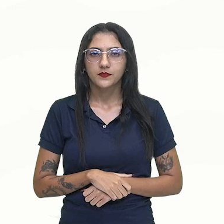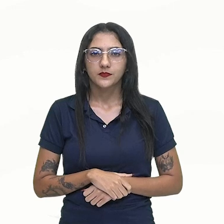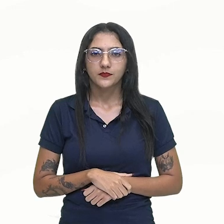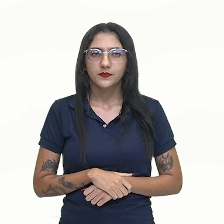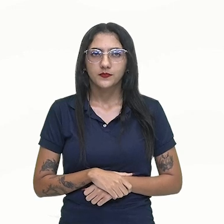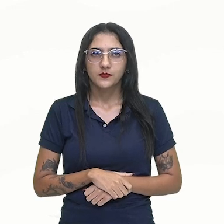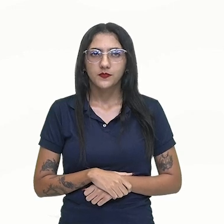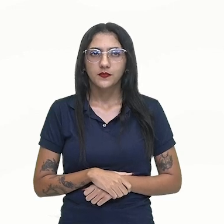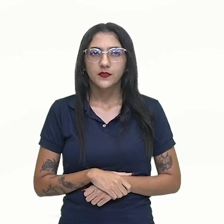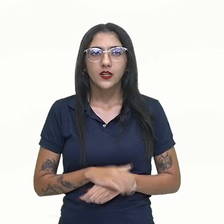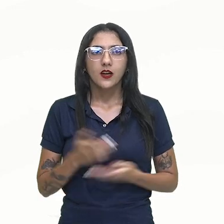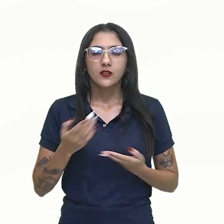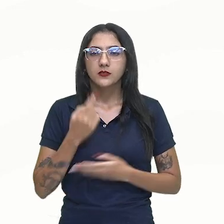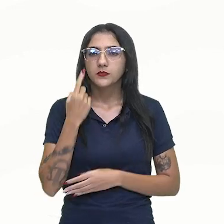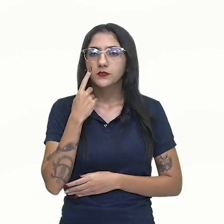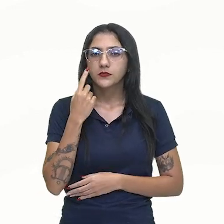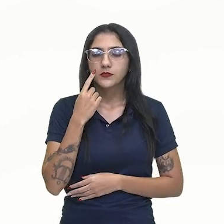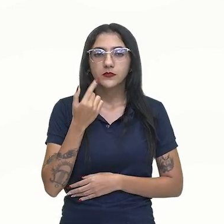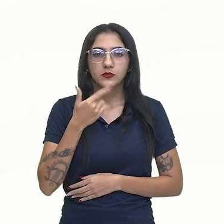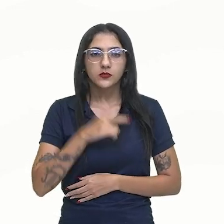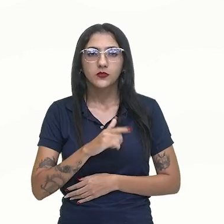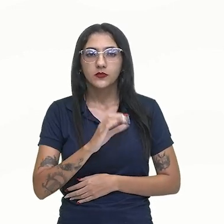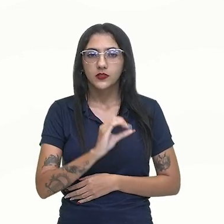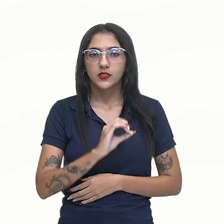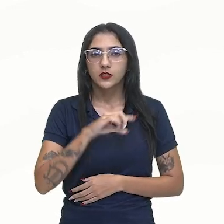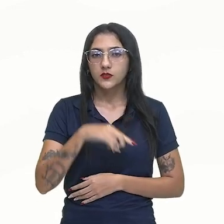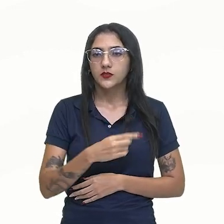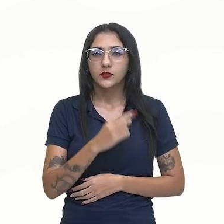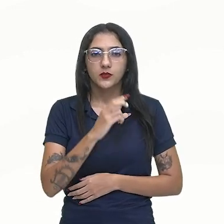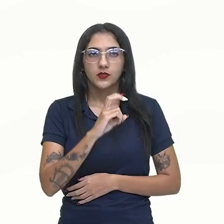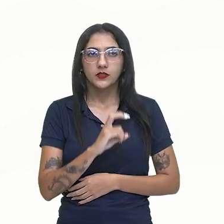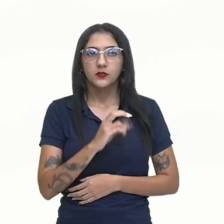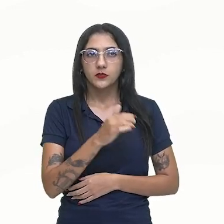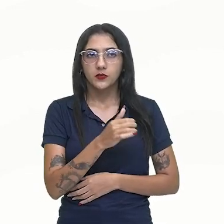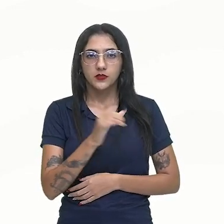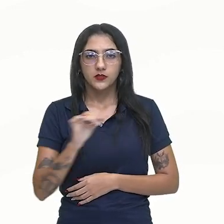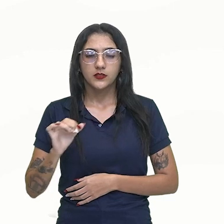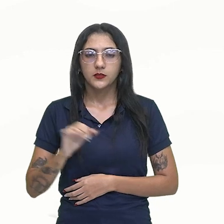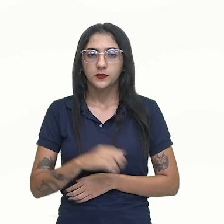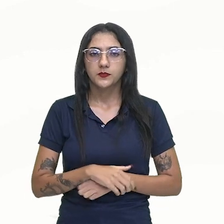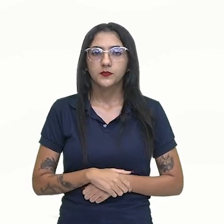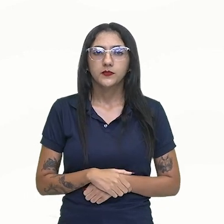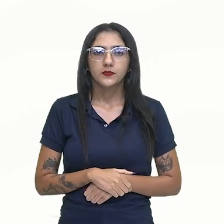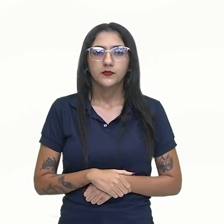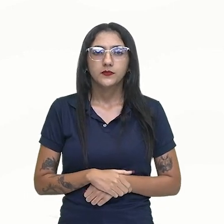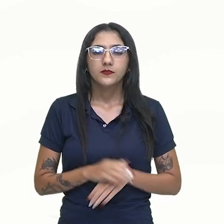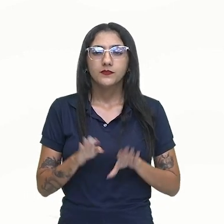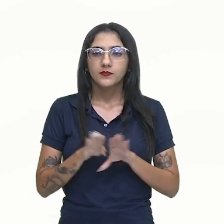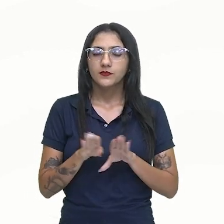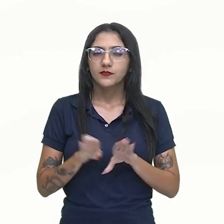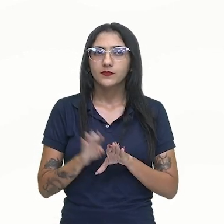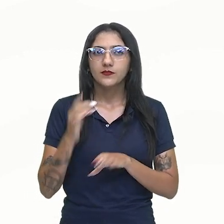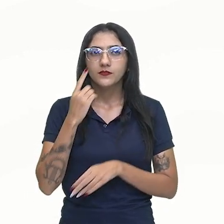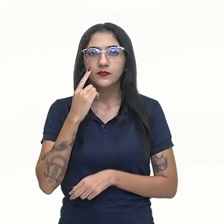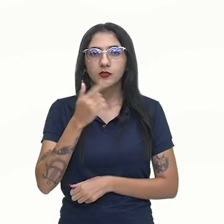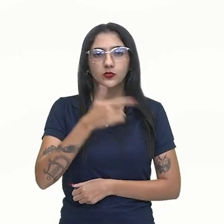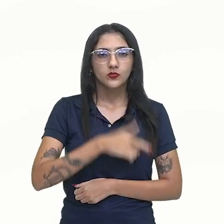Produto aqui, 0,5 por 100. Quando eu multiplico esse resultado mais uma vez por